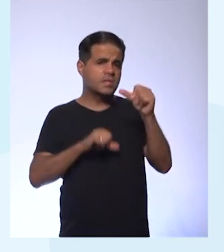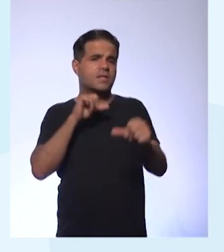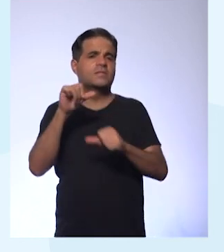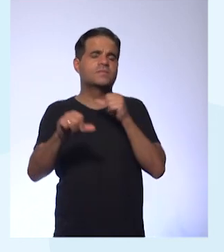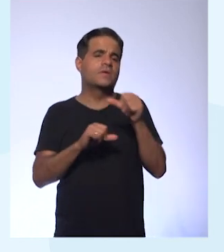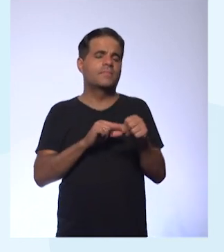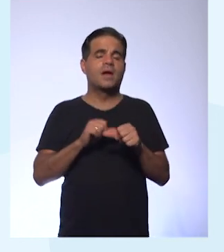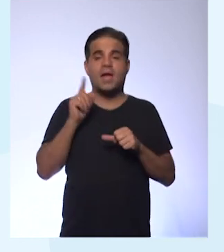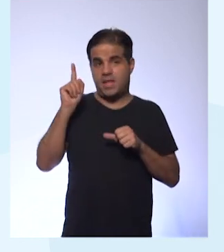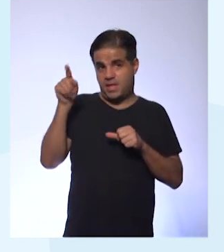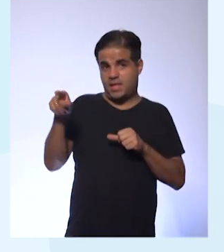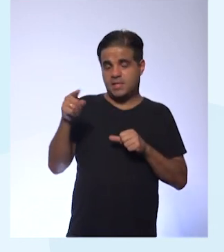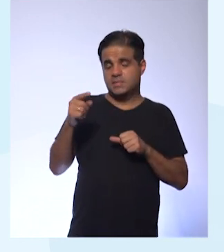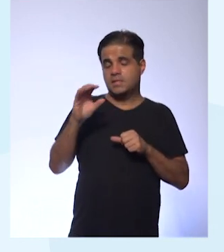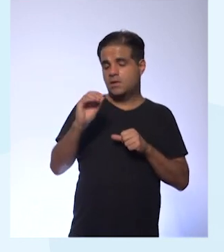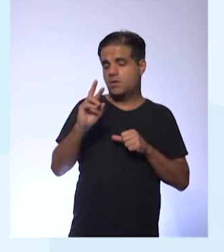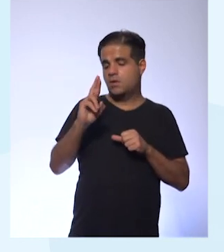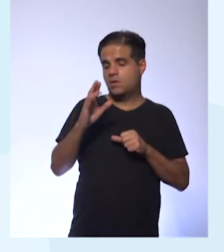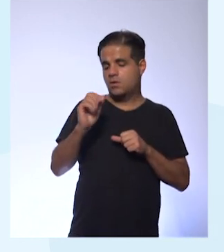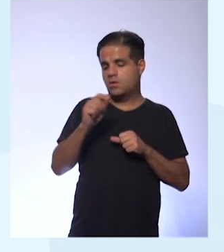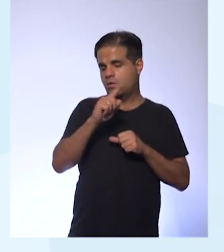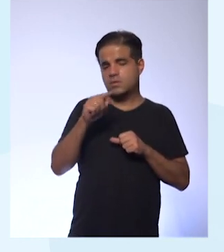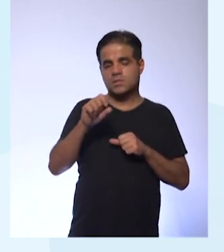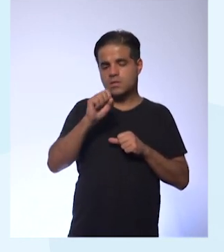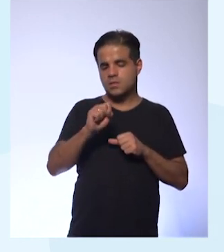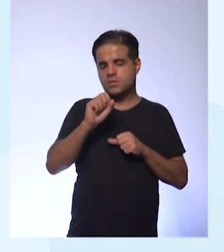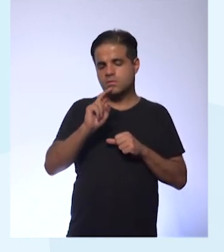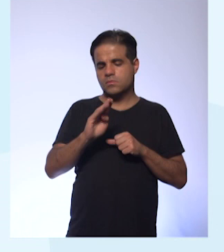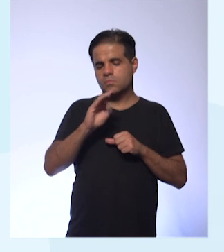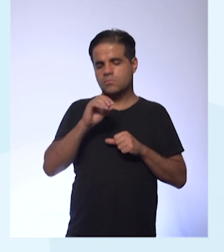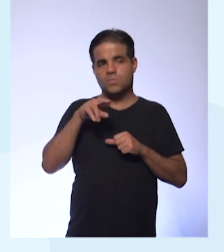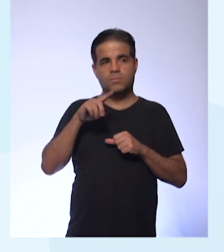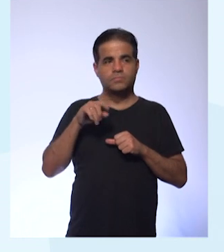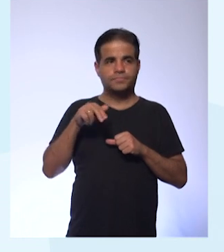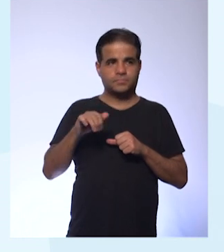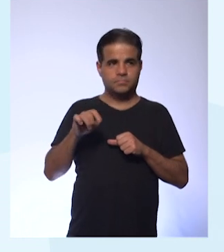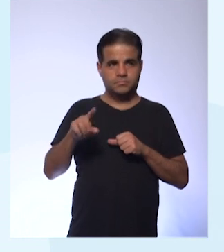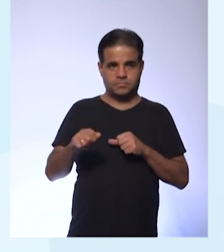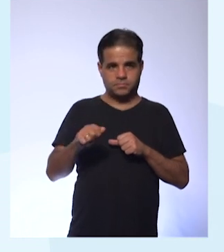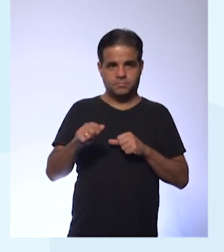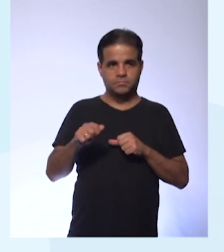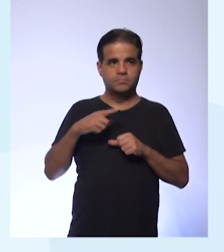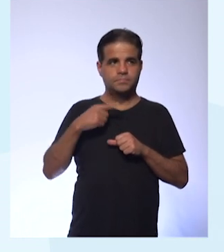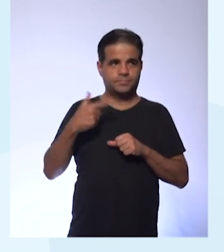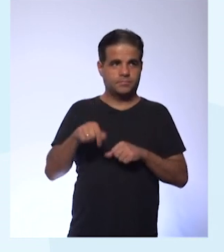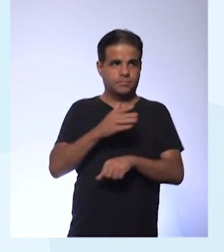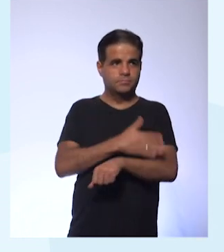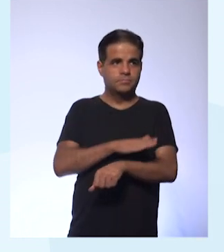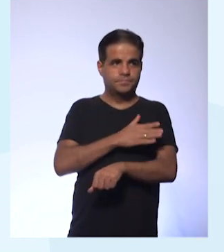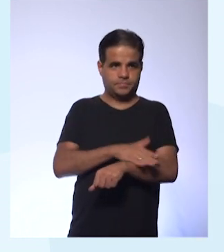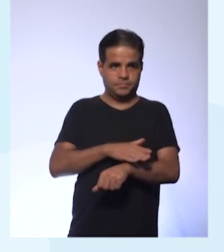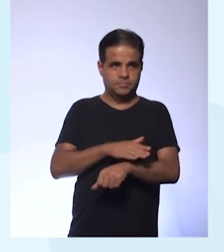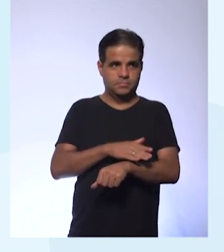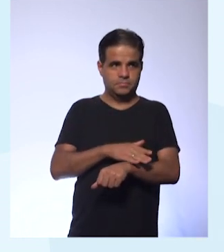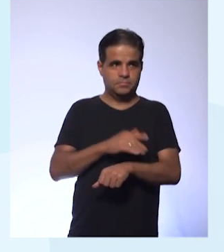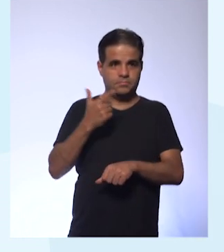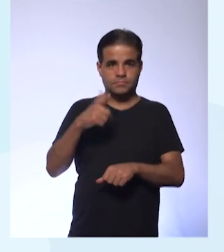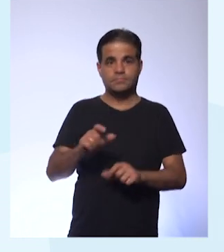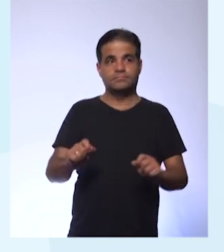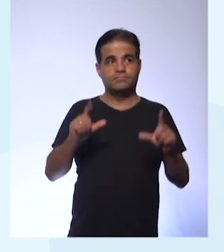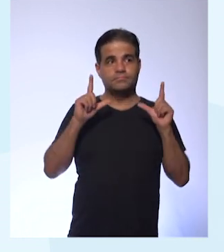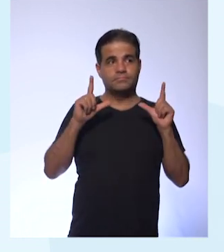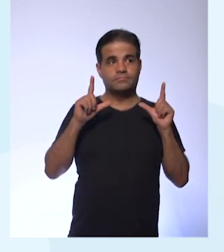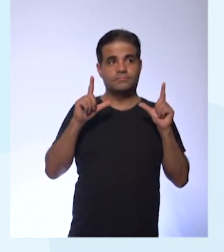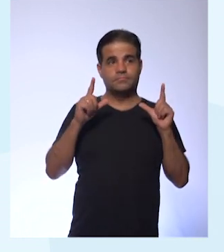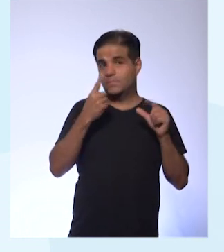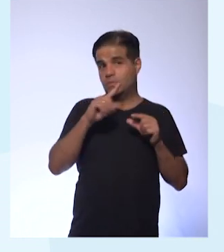transformar essa oração subordinada adverbial causal... Tem mais exercícios? É porque o próximo, Deia, acho